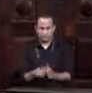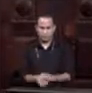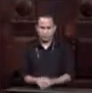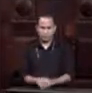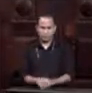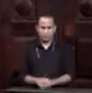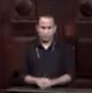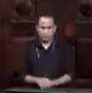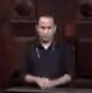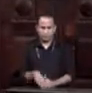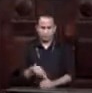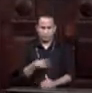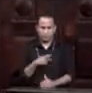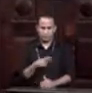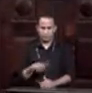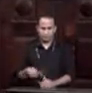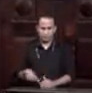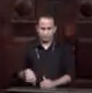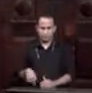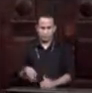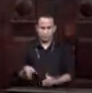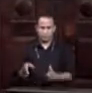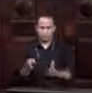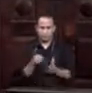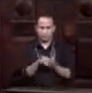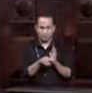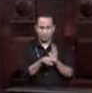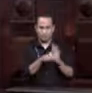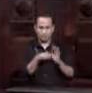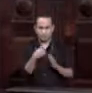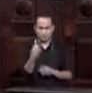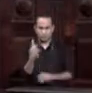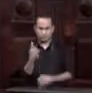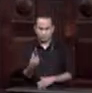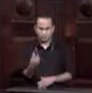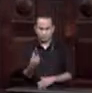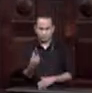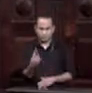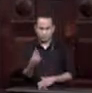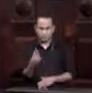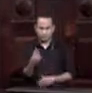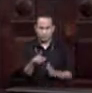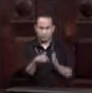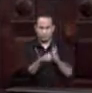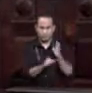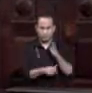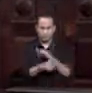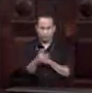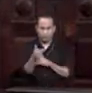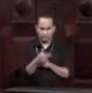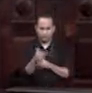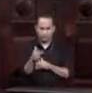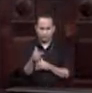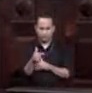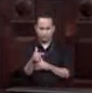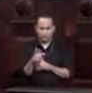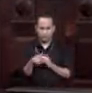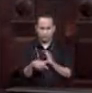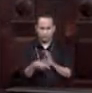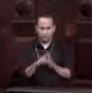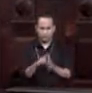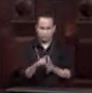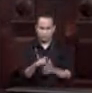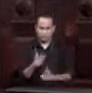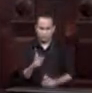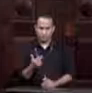senhor adicionou um parágrafo único ao artigo 2º, que inexistia. Então,